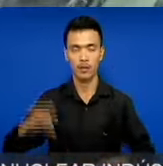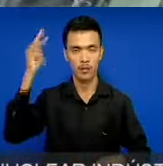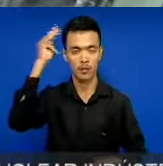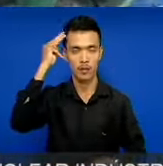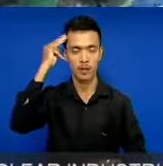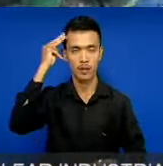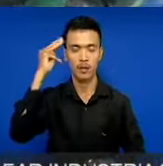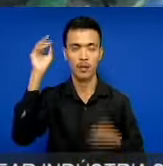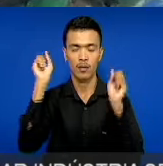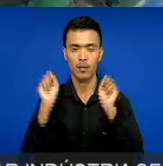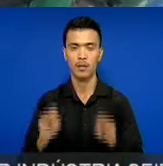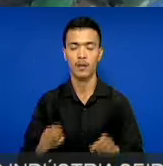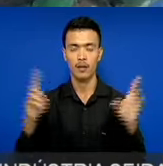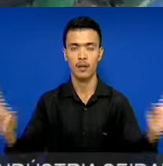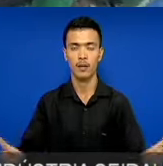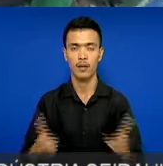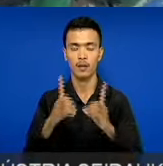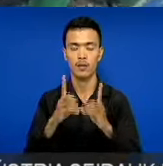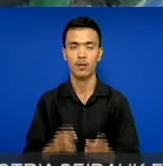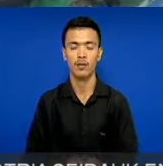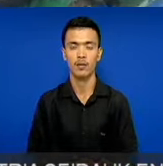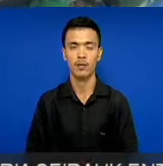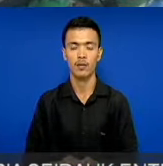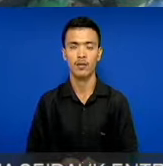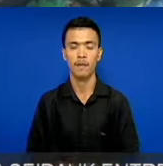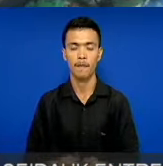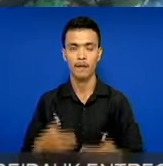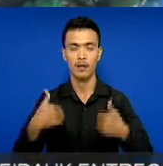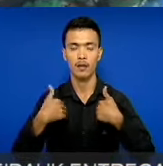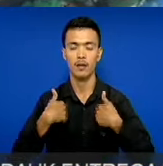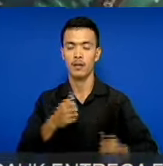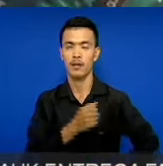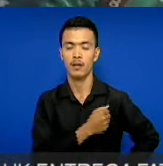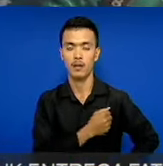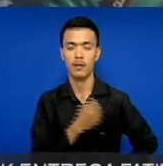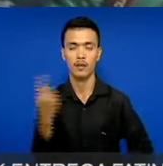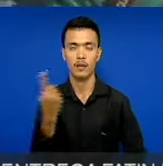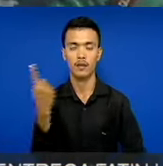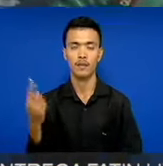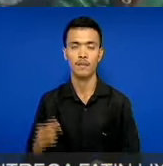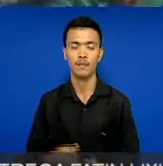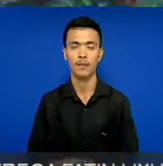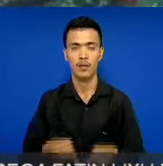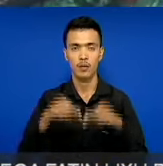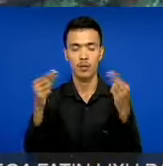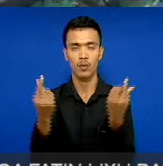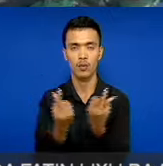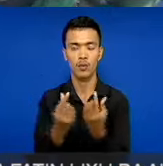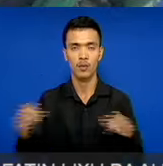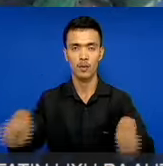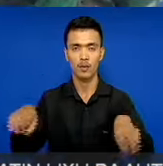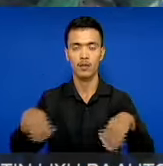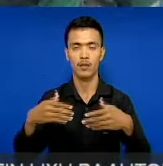mos para bele hasuru situasaun ruma ne be maka iha militar sempre anisa militar komponente sira ne be maka mai servisu